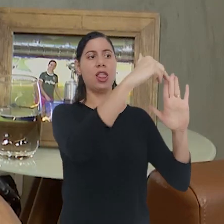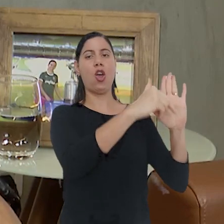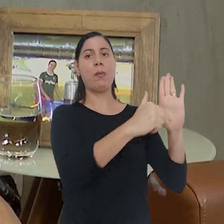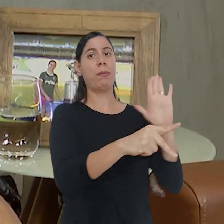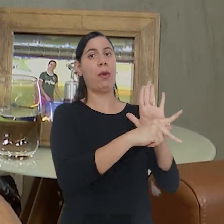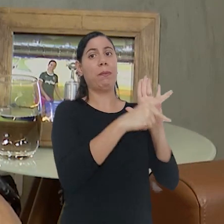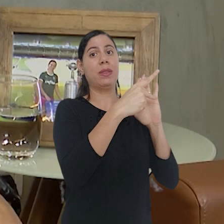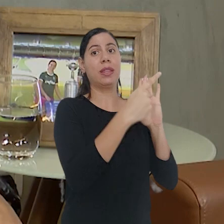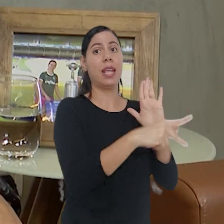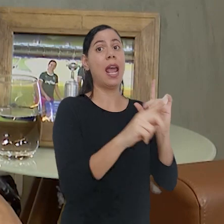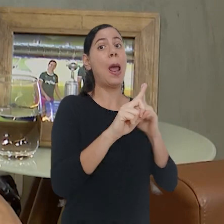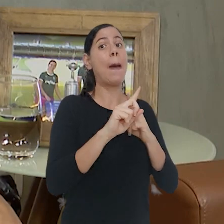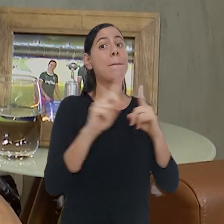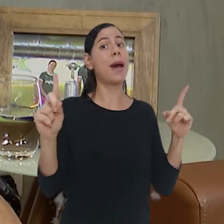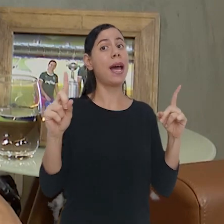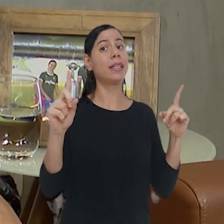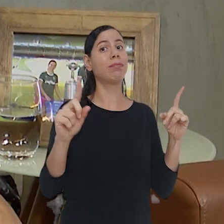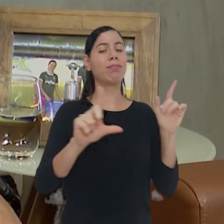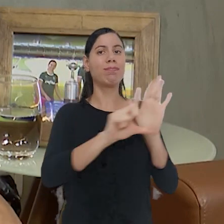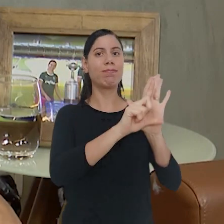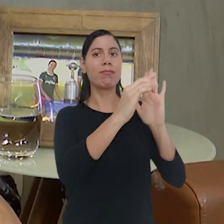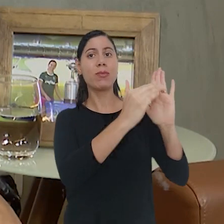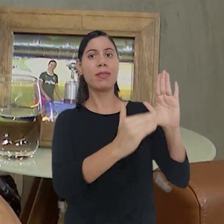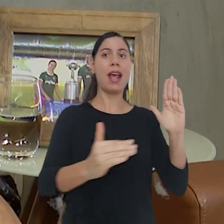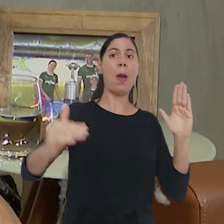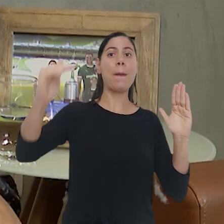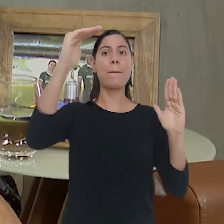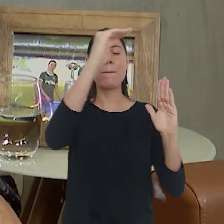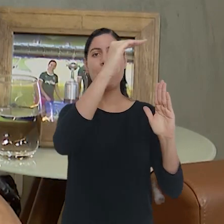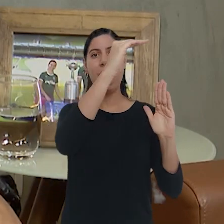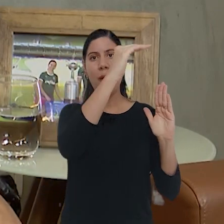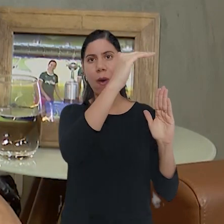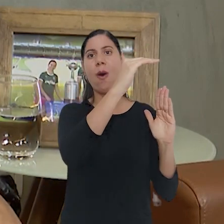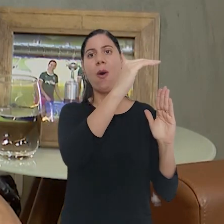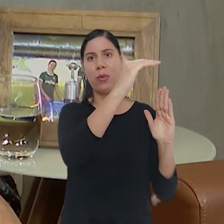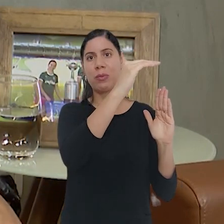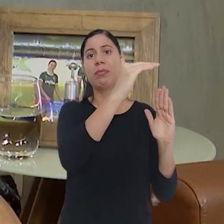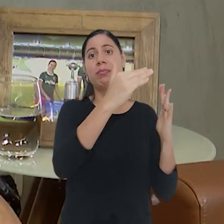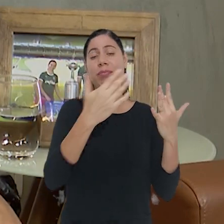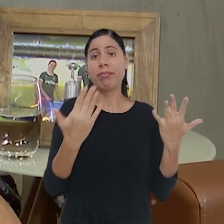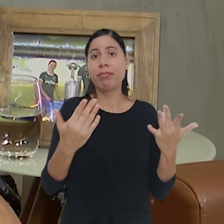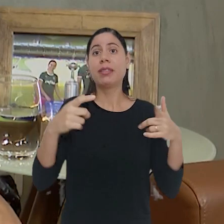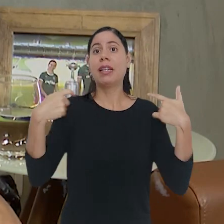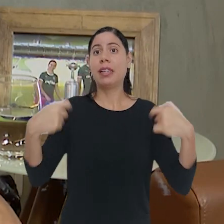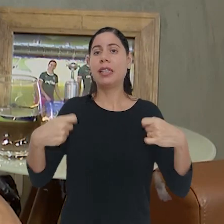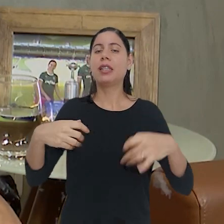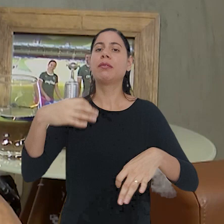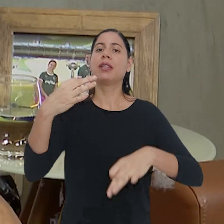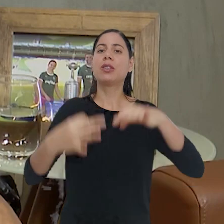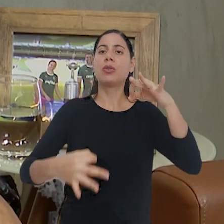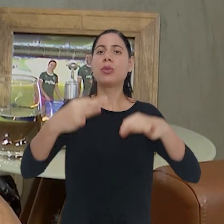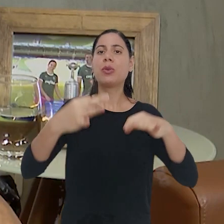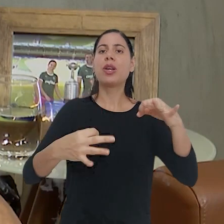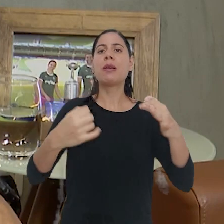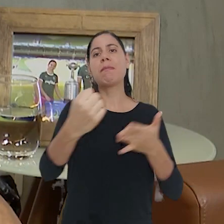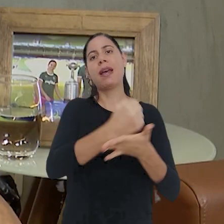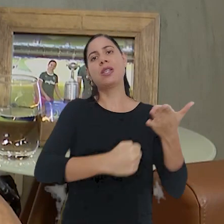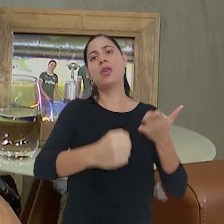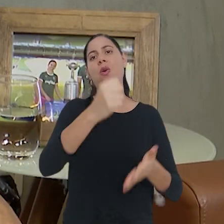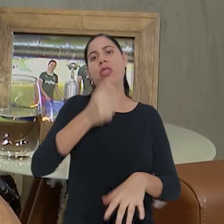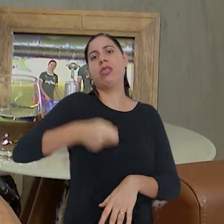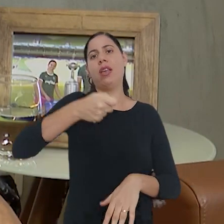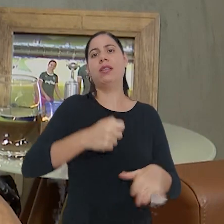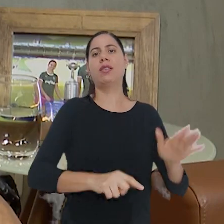interno. Mas, porém, todavia, existe uma lei maior acima desse normativo do Correio. Então, o juiz fundamentou a decisão na